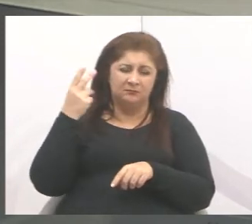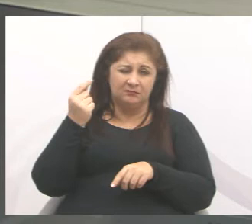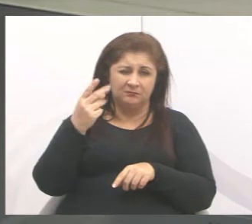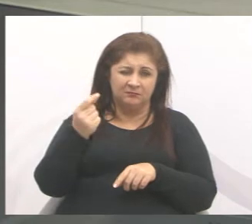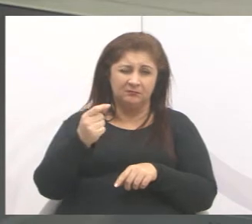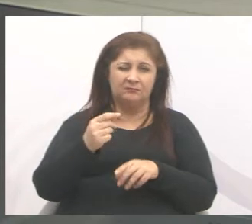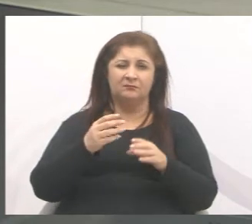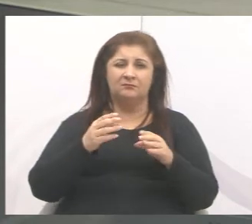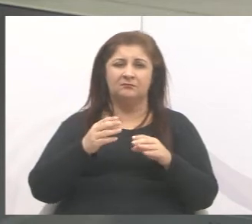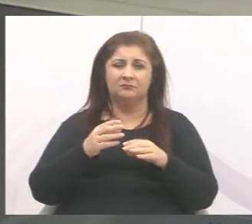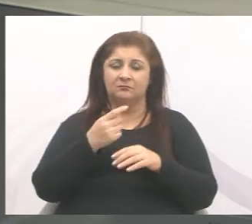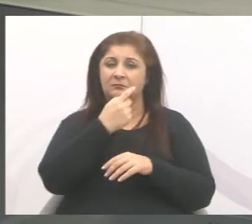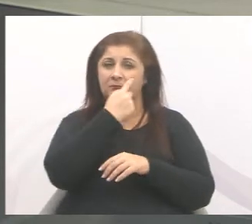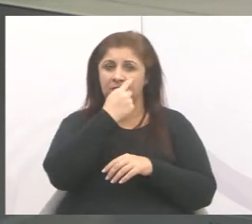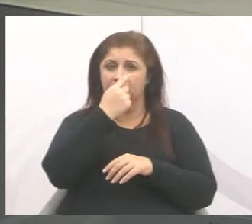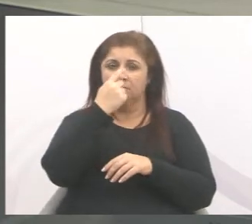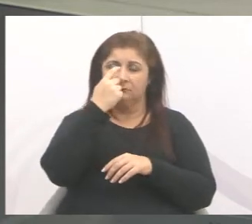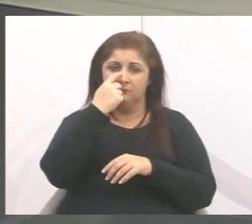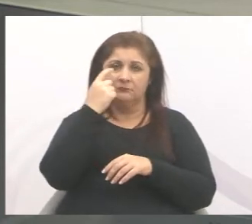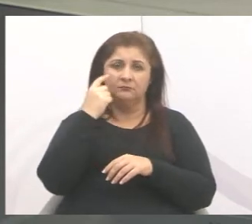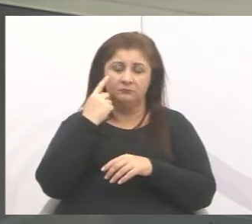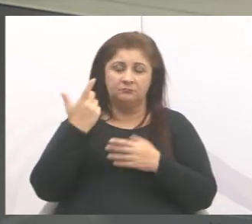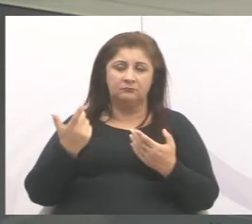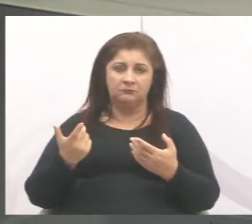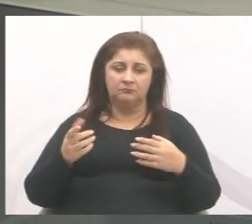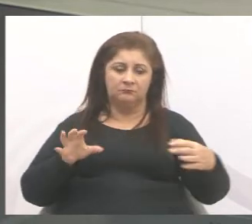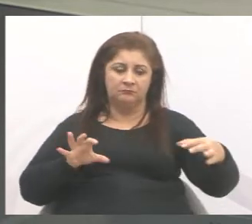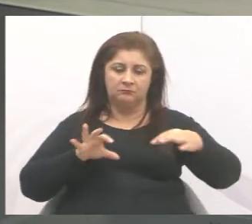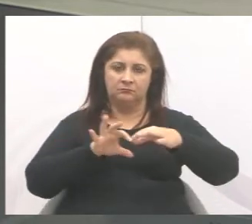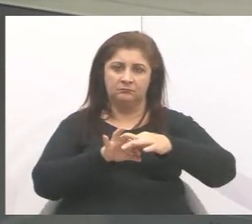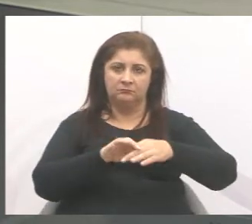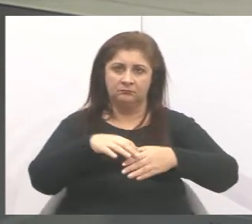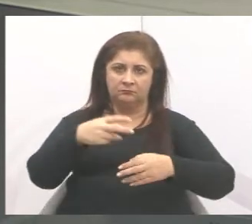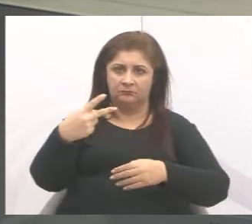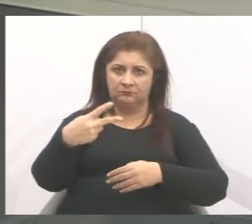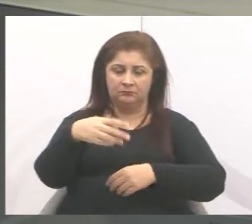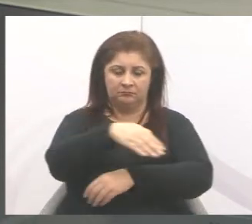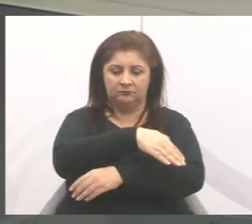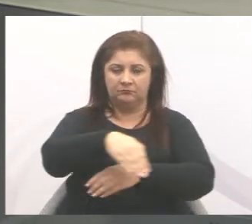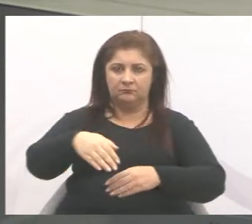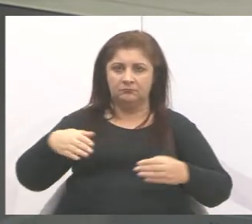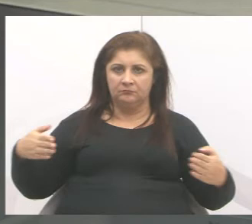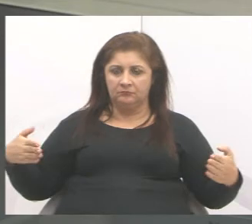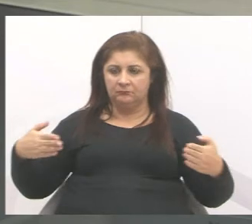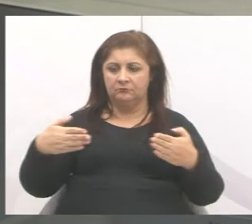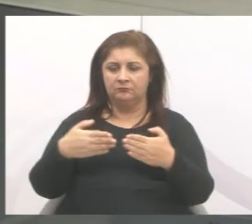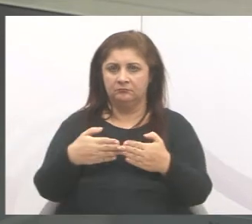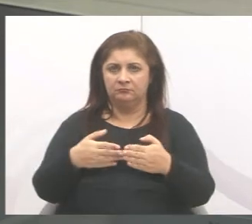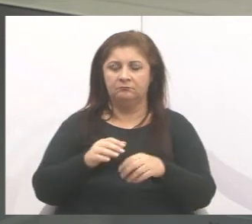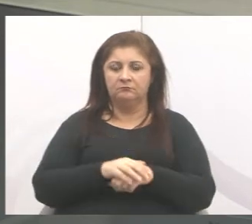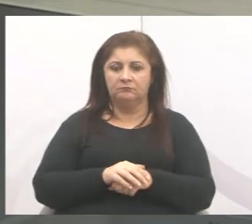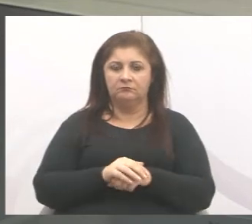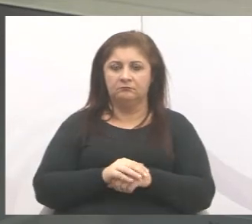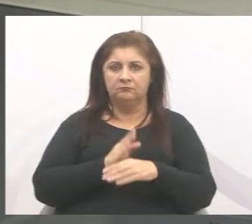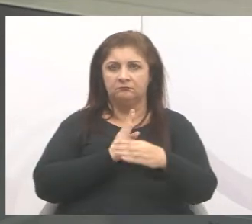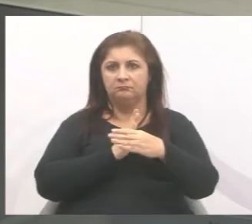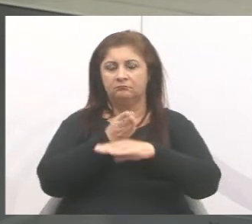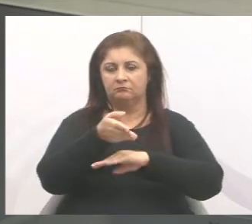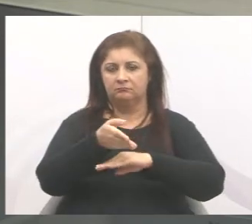Lua, a Davi Lino, que vai interligar o Parque Minha Lua. Graças a Deus que vai ser mais uma entrada no nosso bairro,